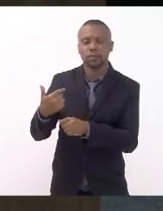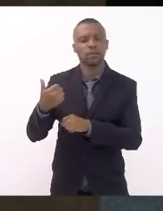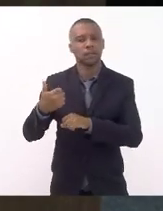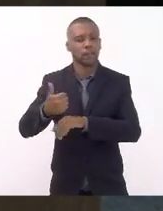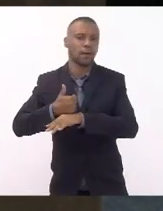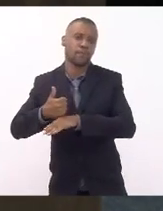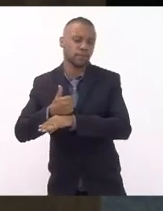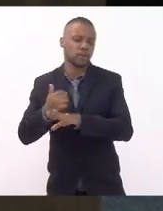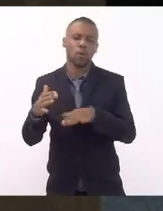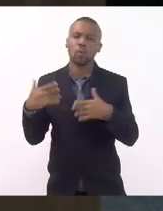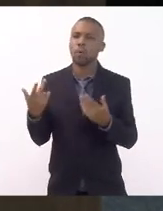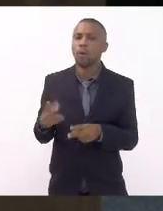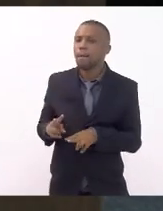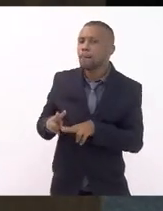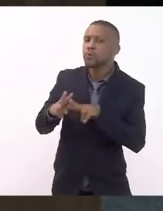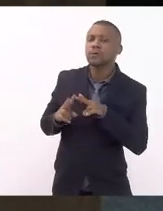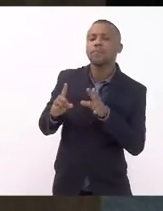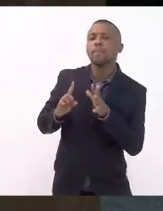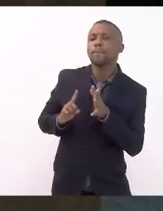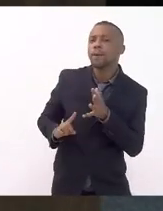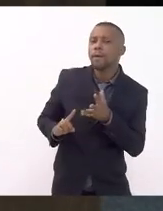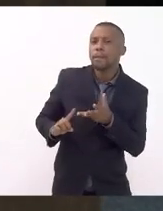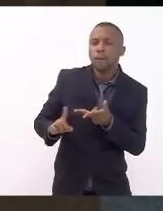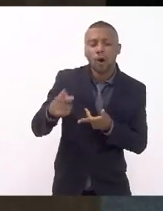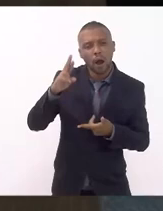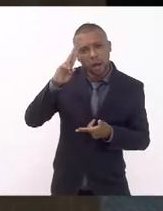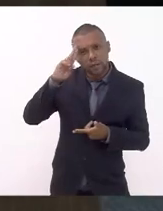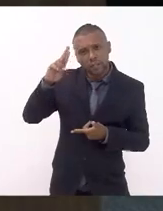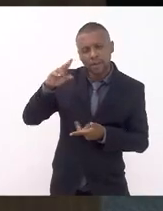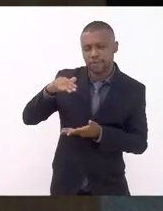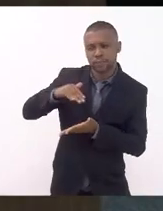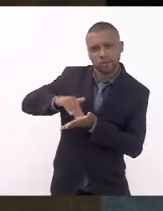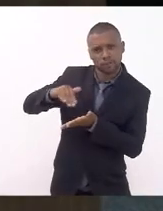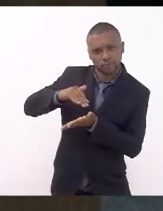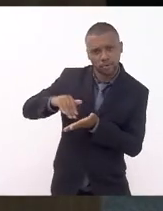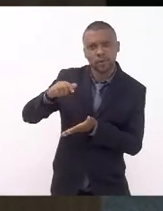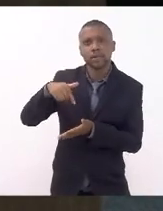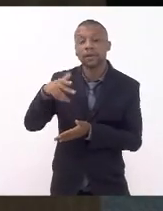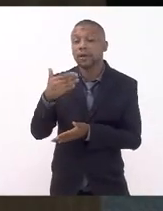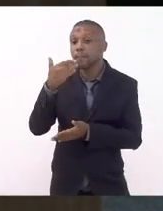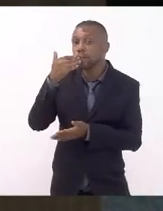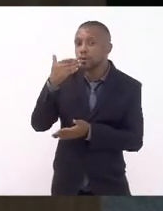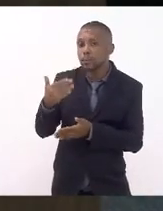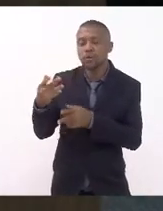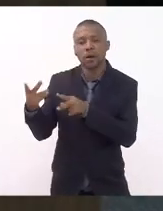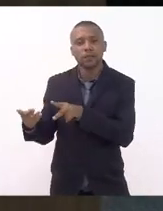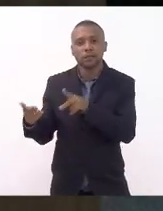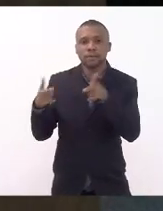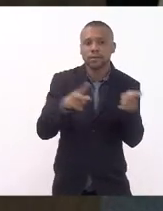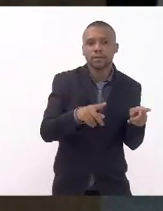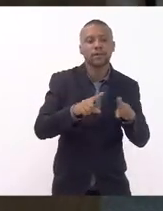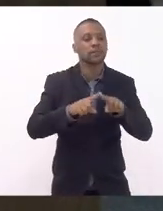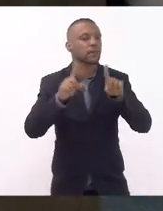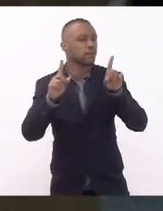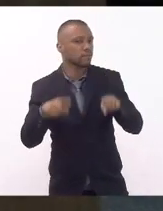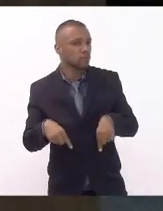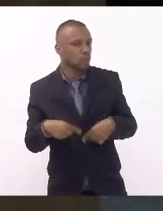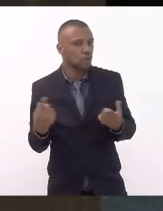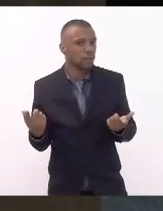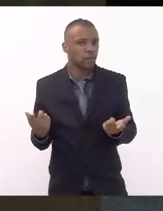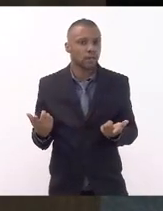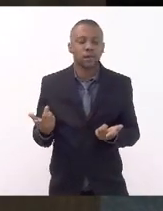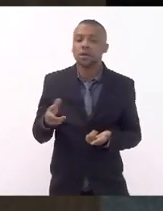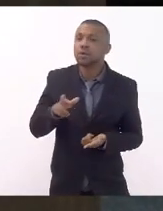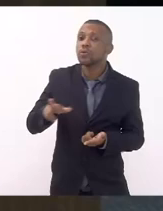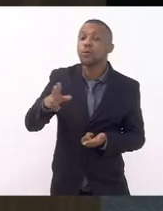Por qual razão a chefe de gabinete foi quem efetivou a transferência da servidora e não